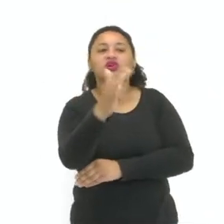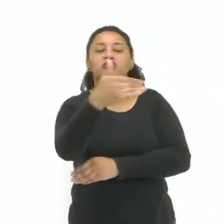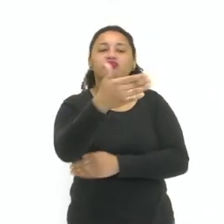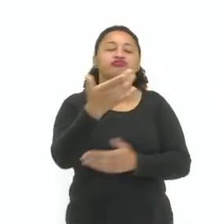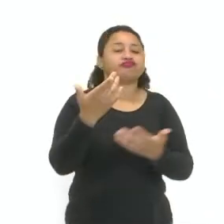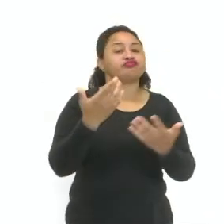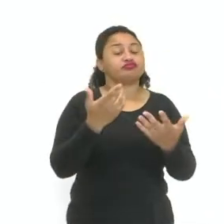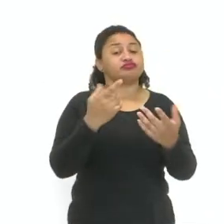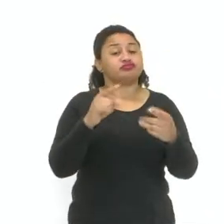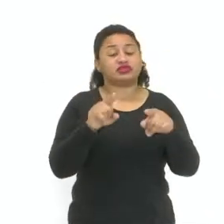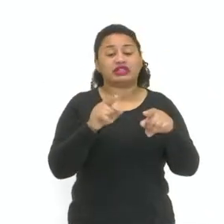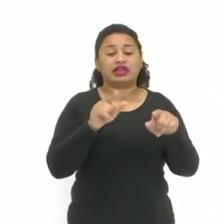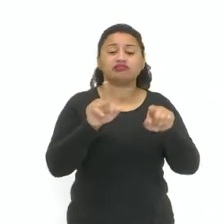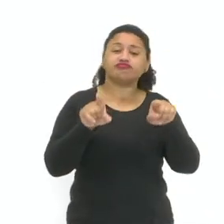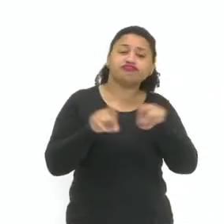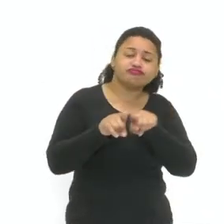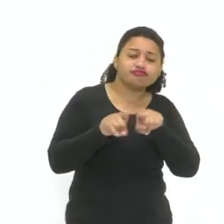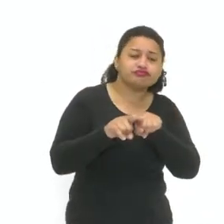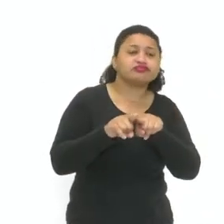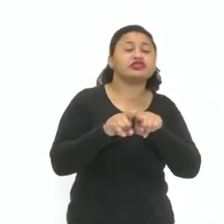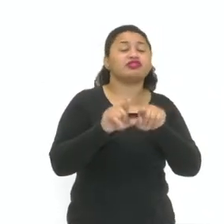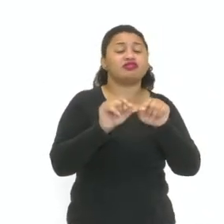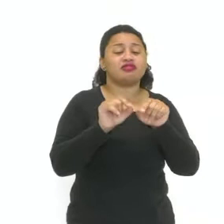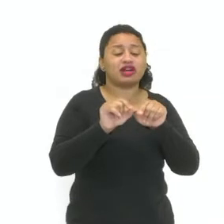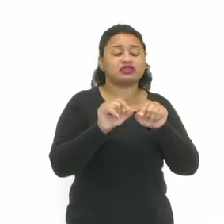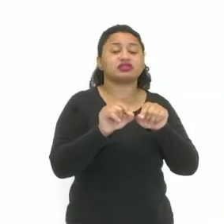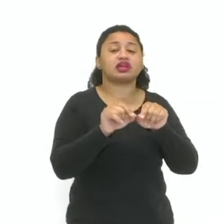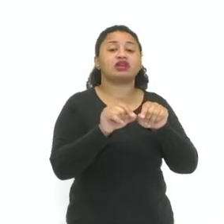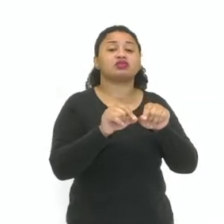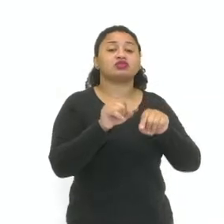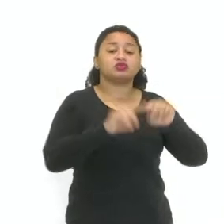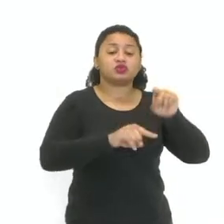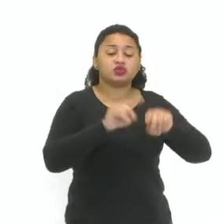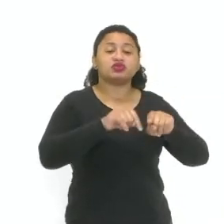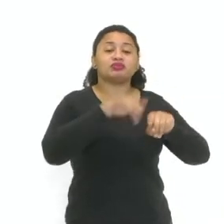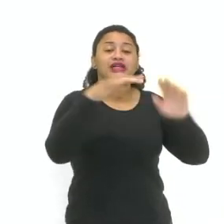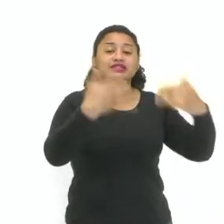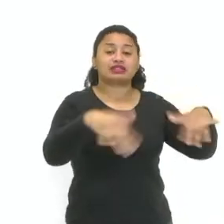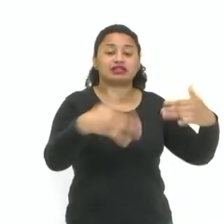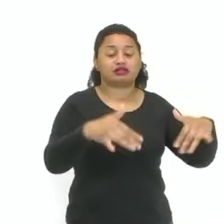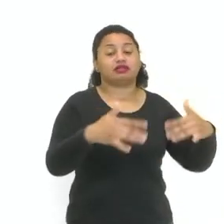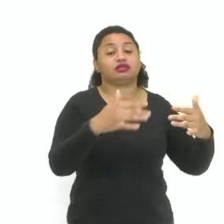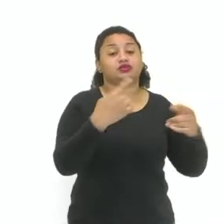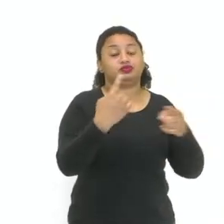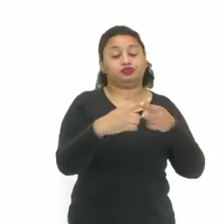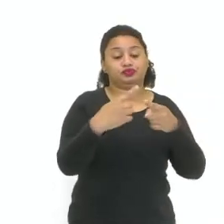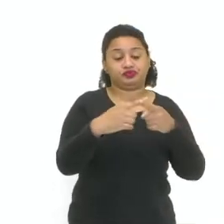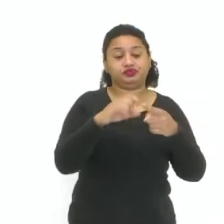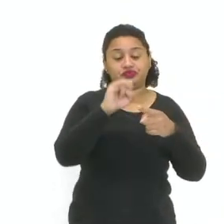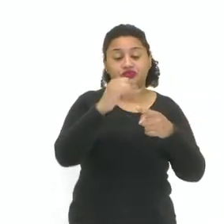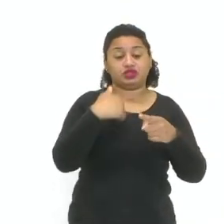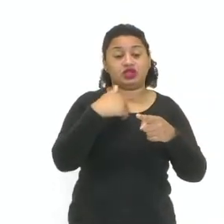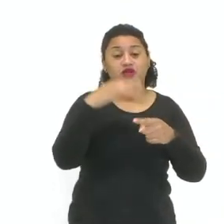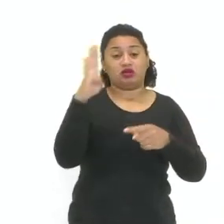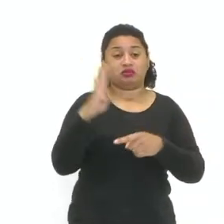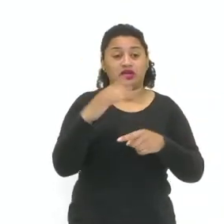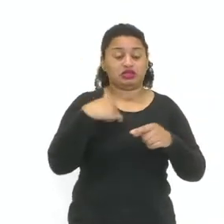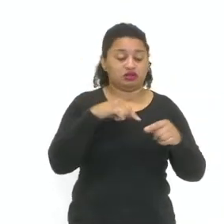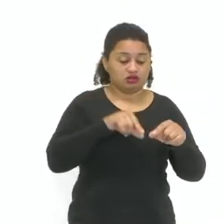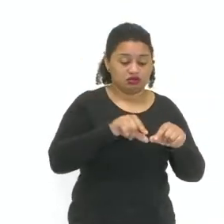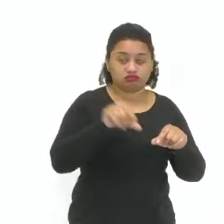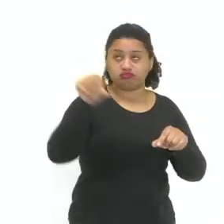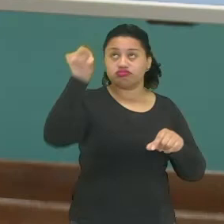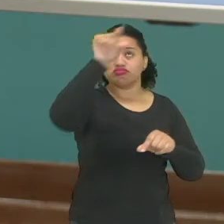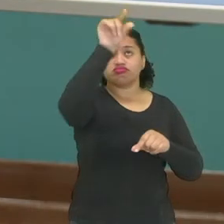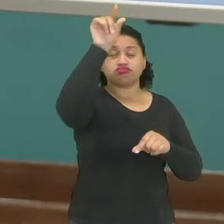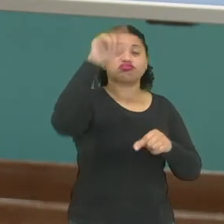conservação, conforme já falamos aqui, e isso encarece os produtos finais, Imagina um transporte cruzando o Brasil todo, de um tipo de mercadoria